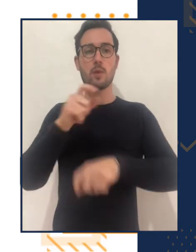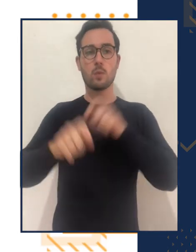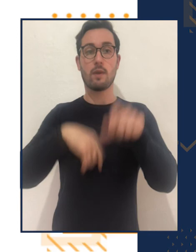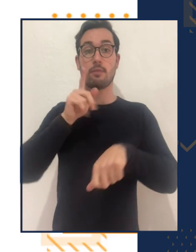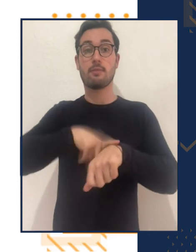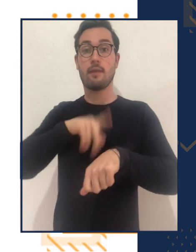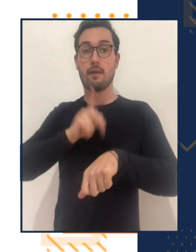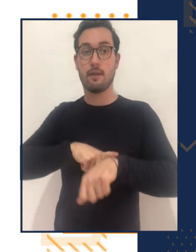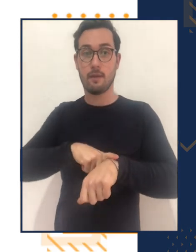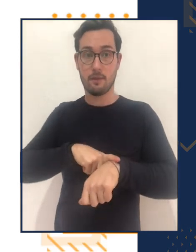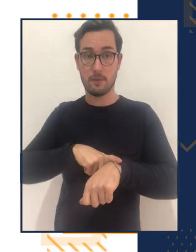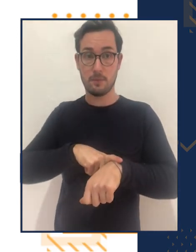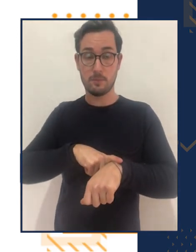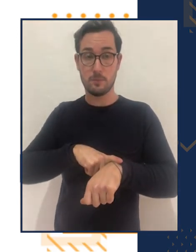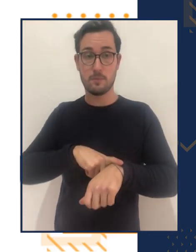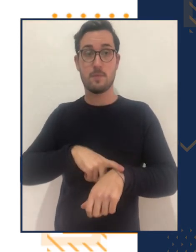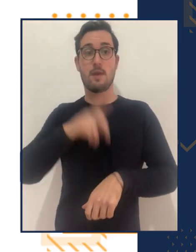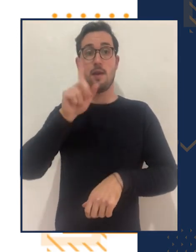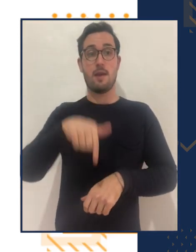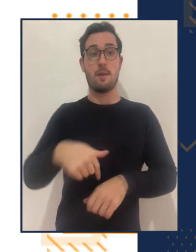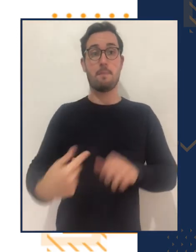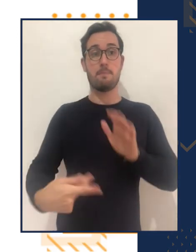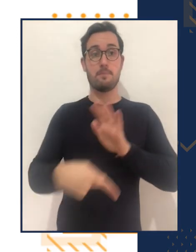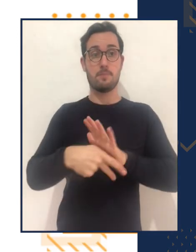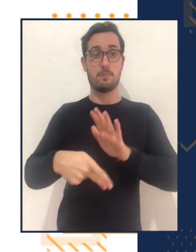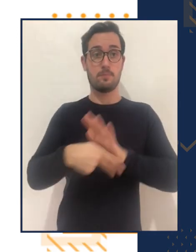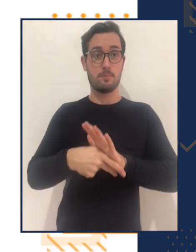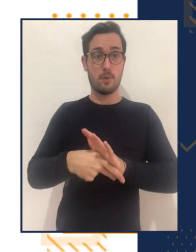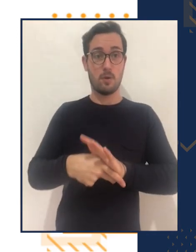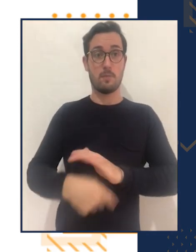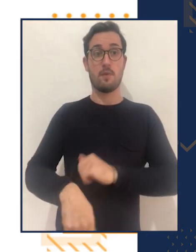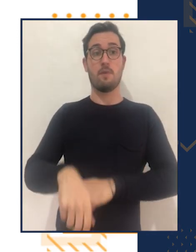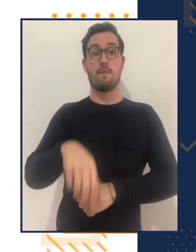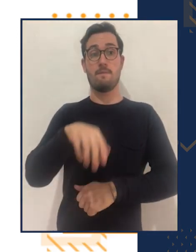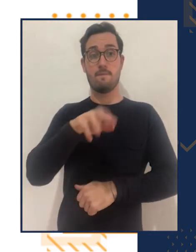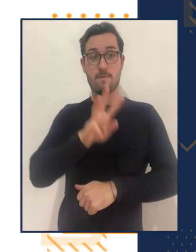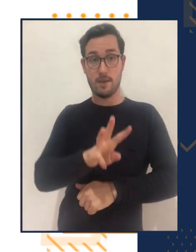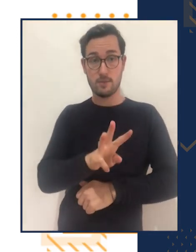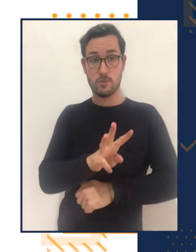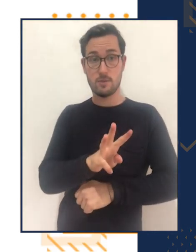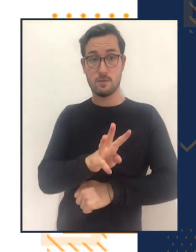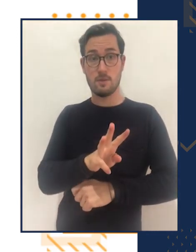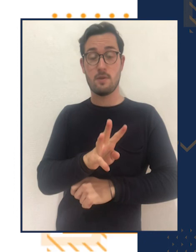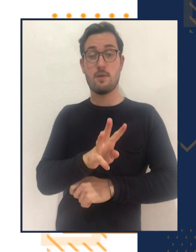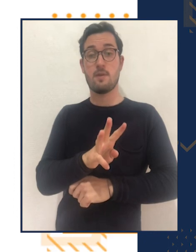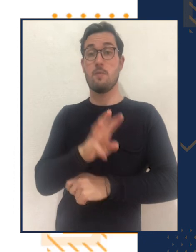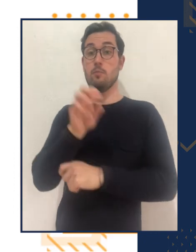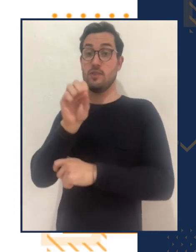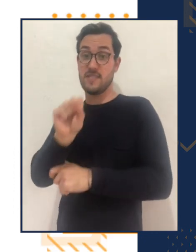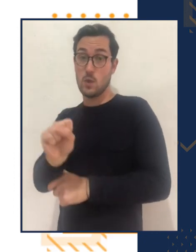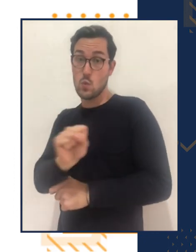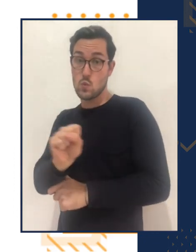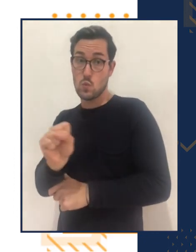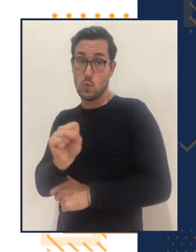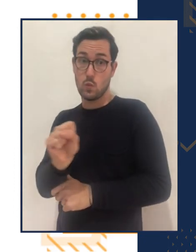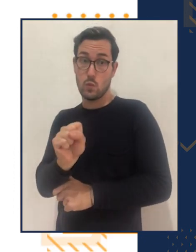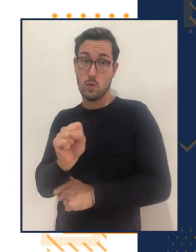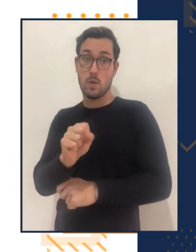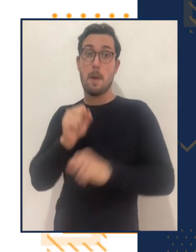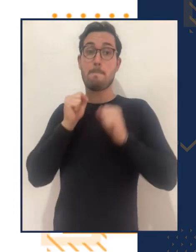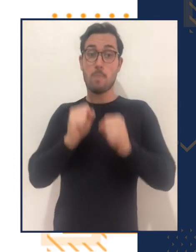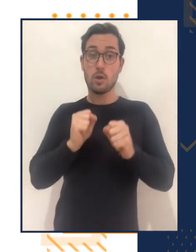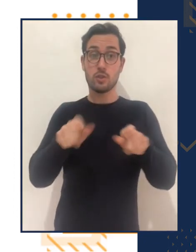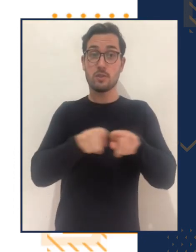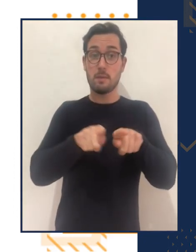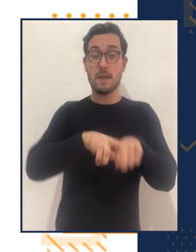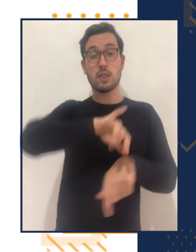vezes a variação de tempo. Então a energia vai ser dada em watts vezes segundo, potência em watts vezes o tempo em segundos, que